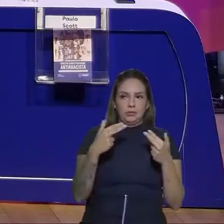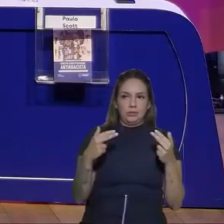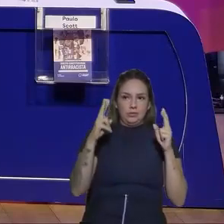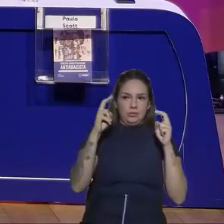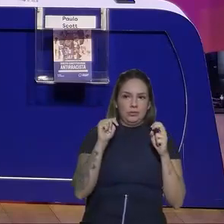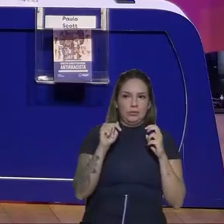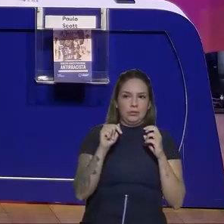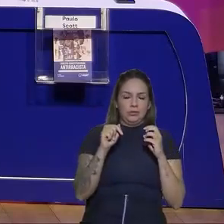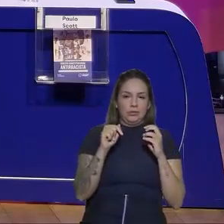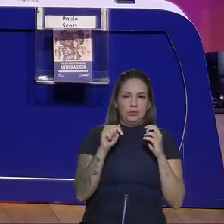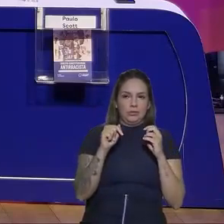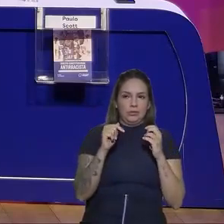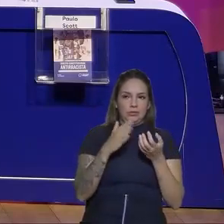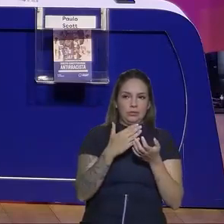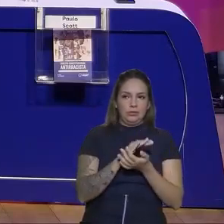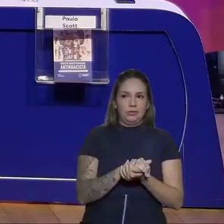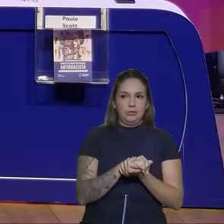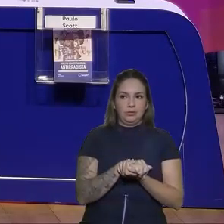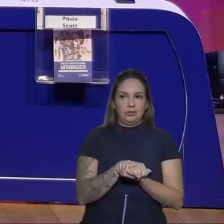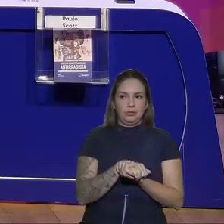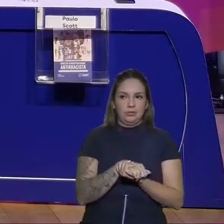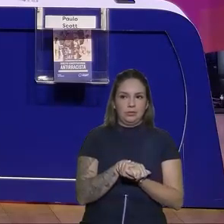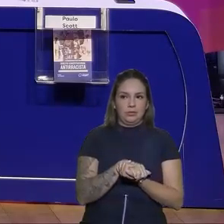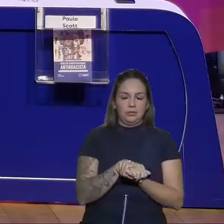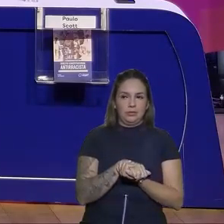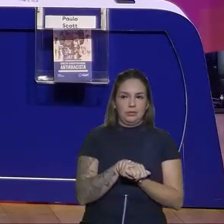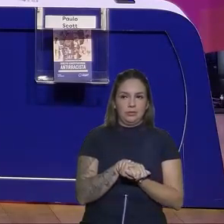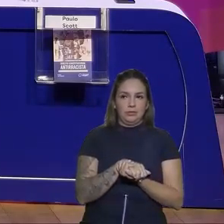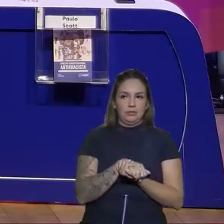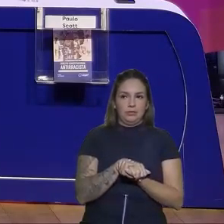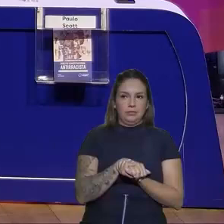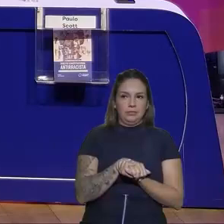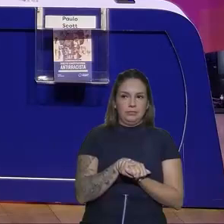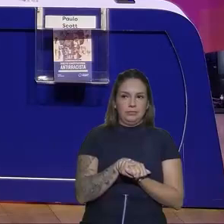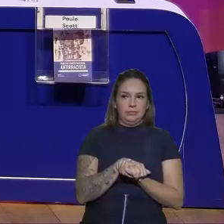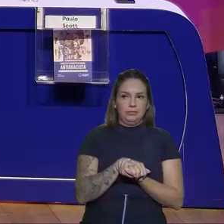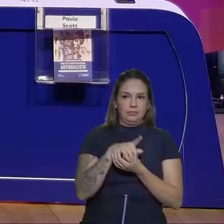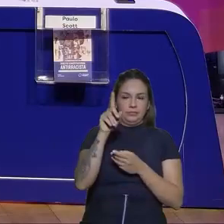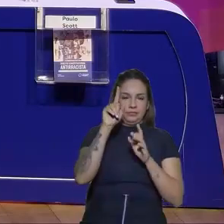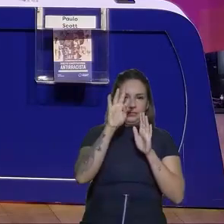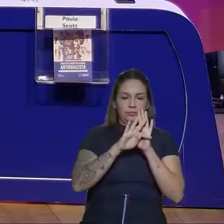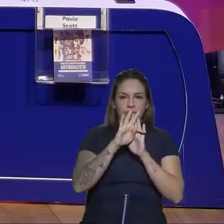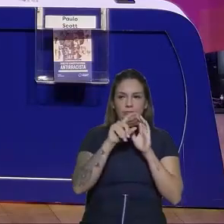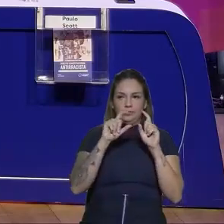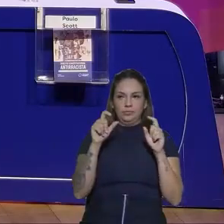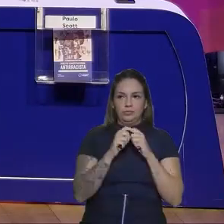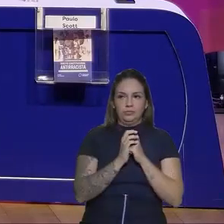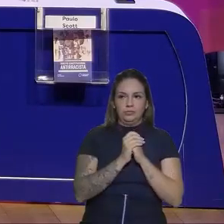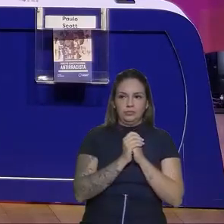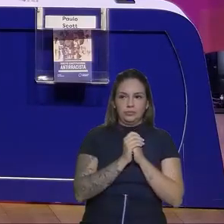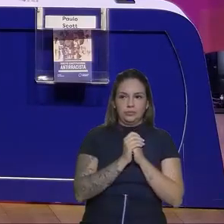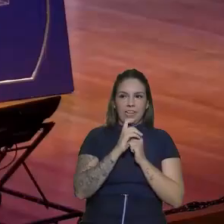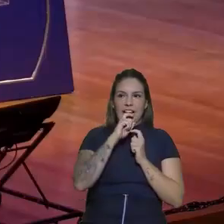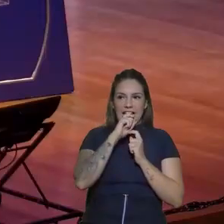coisa sobre desses livros, né? Aliás, deixa eu fazer 2 observações. O título desse livro é um absurdo, né? É